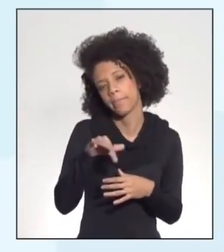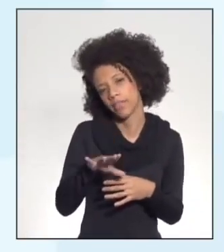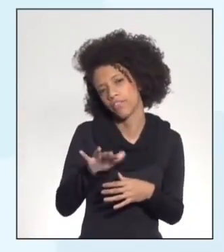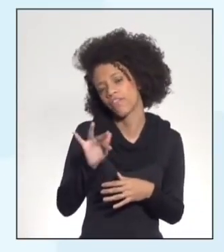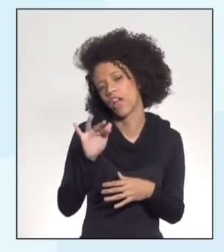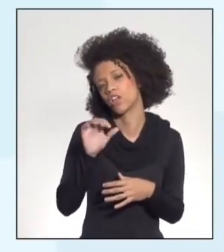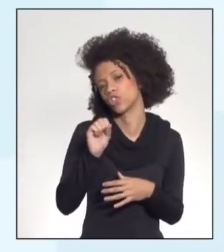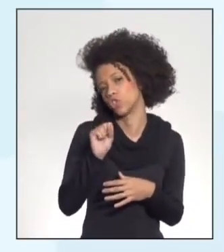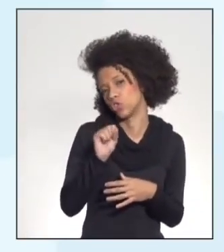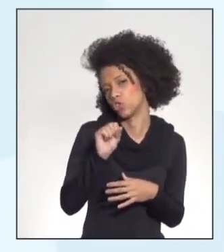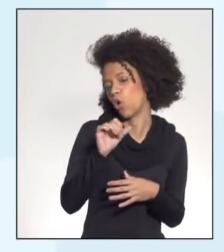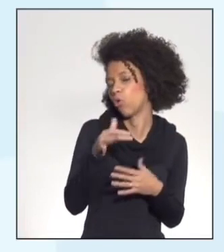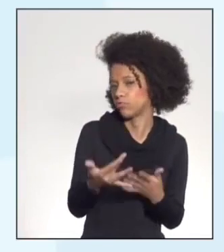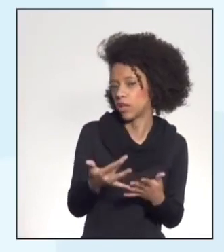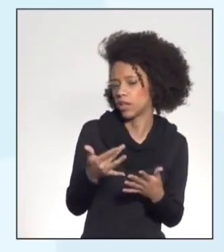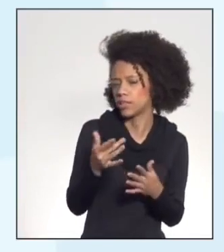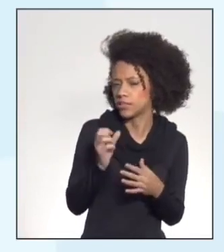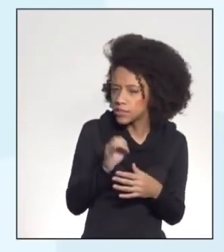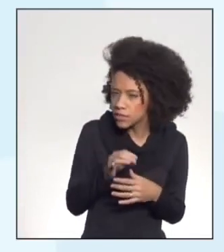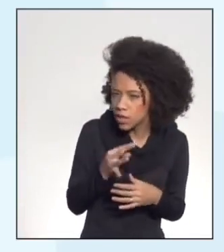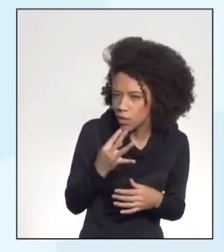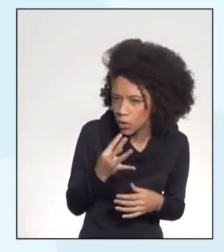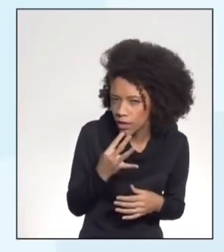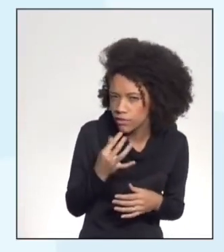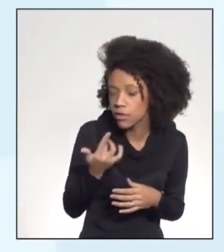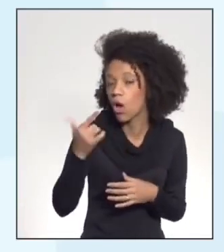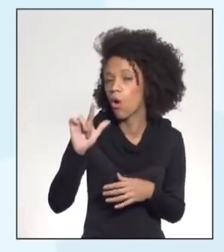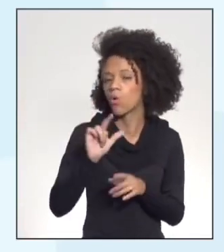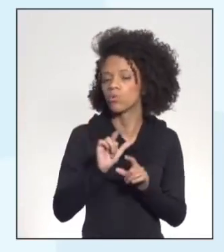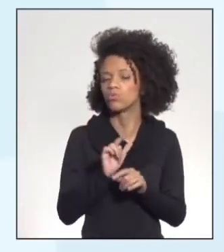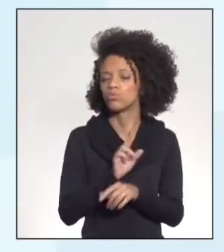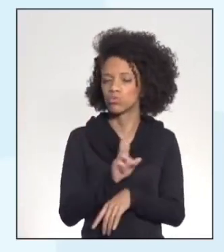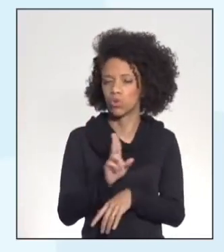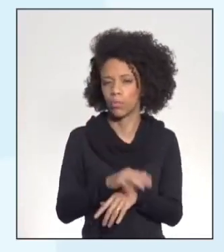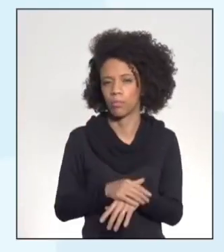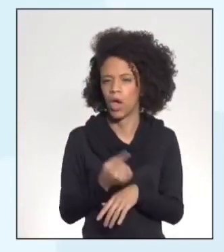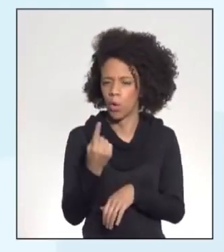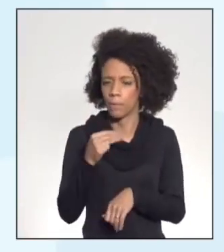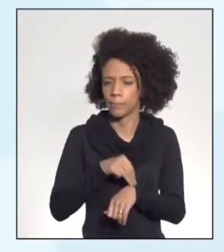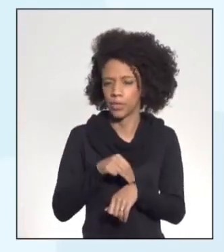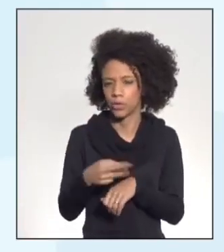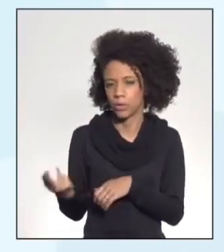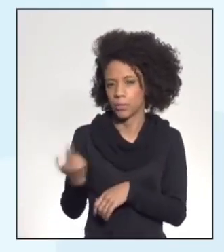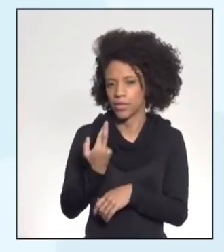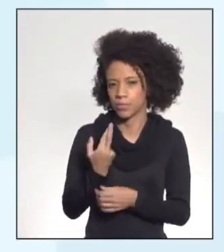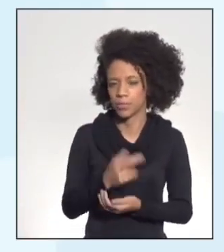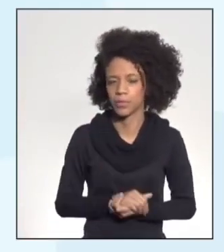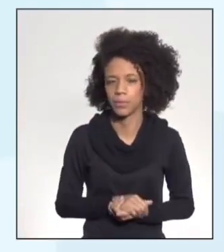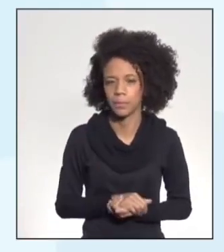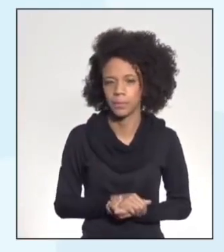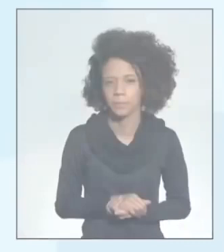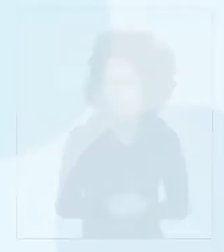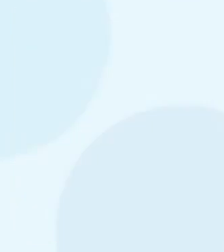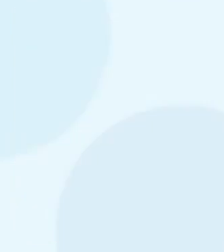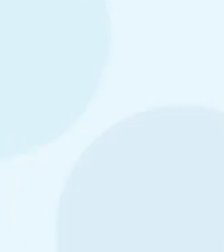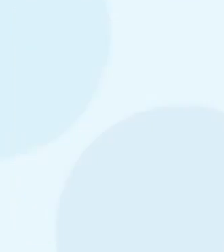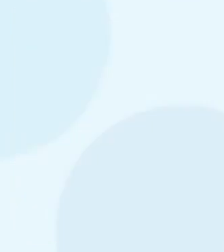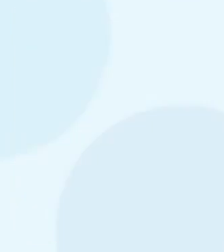conhecem outros nomes, tá? Dessa vez é pouquinho, 1 minuto para responder para o professor Jonas.